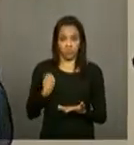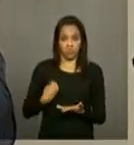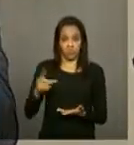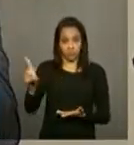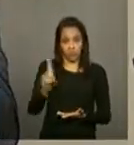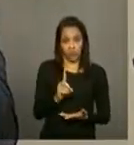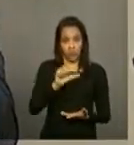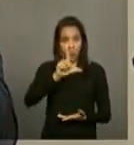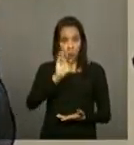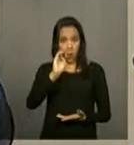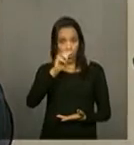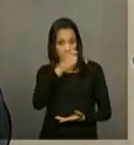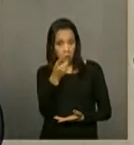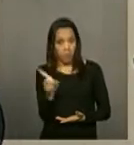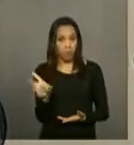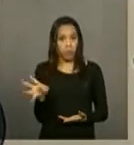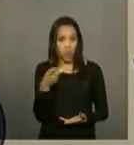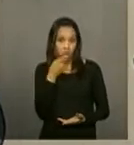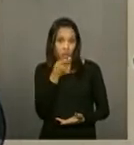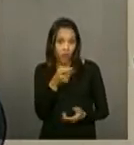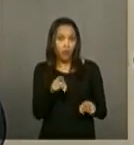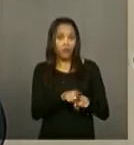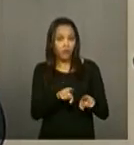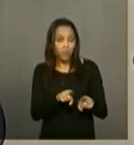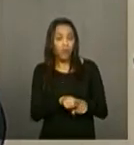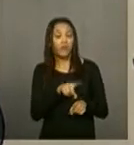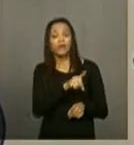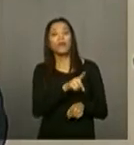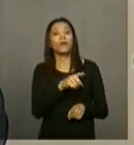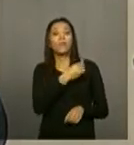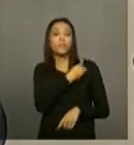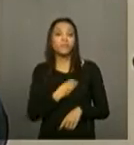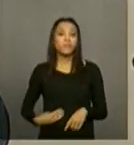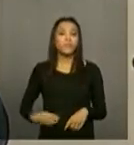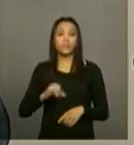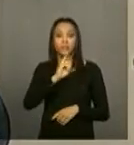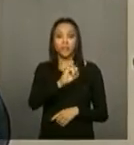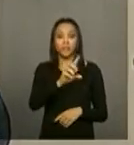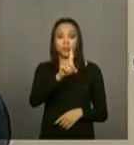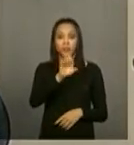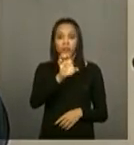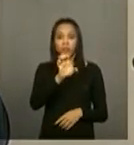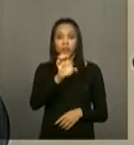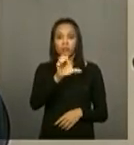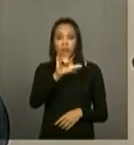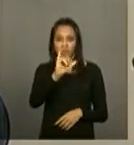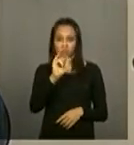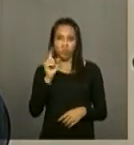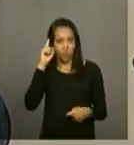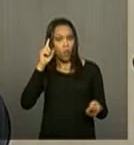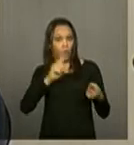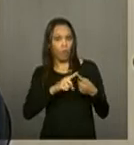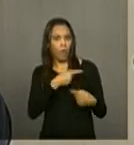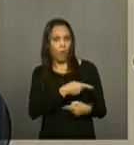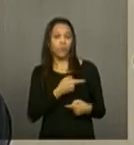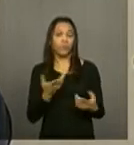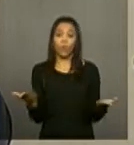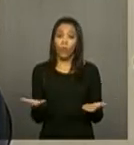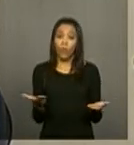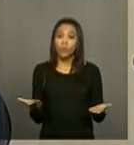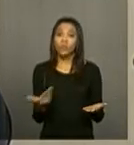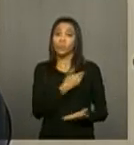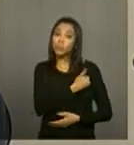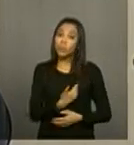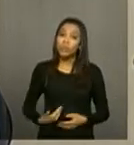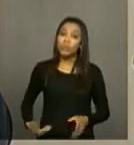eu referendo as palavras da ministra e e realmente eu acho que o processo democrático brasileiro a gente tem que